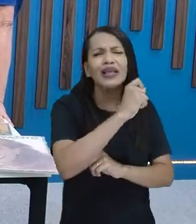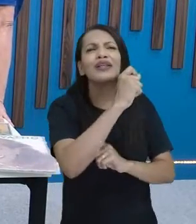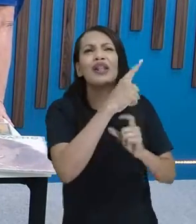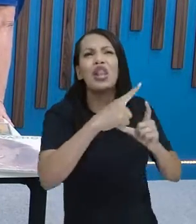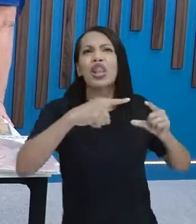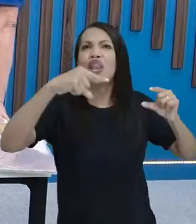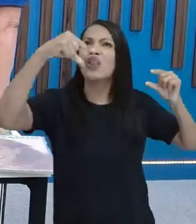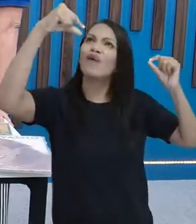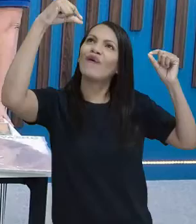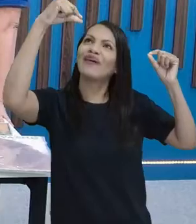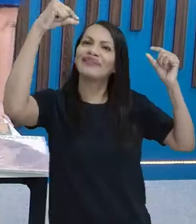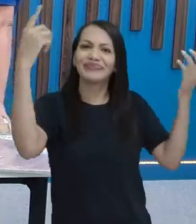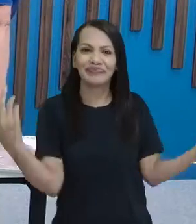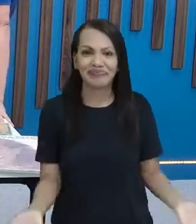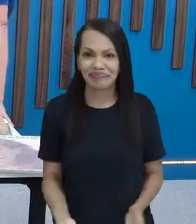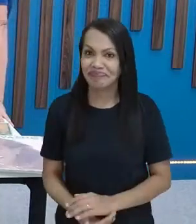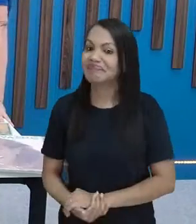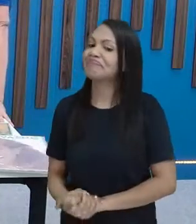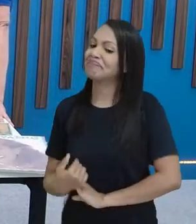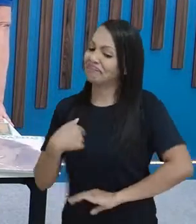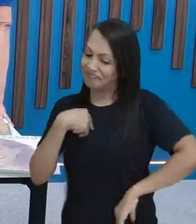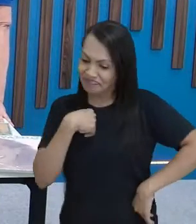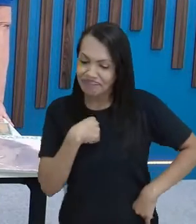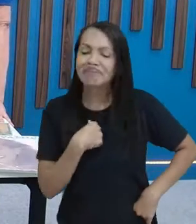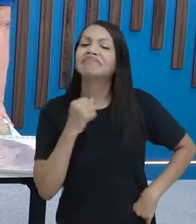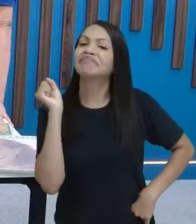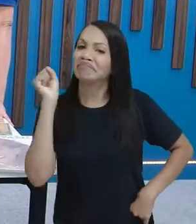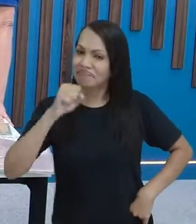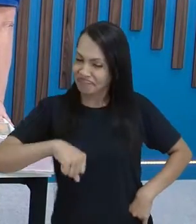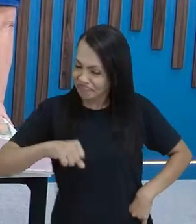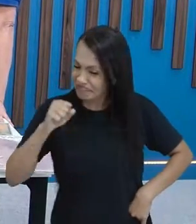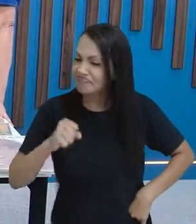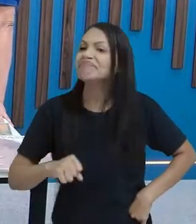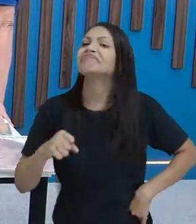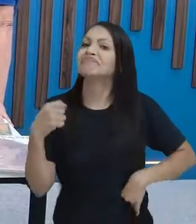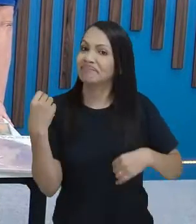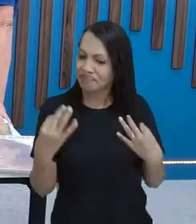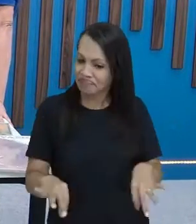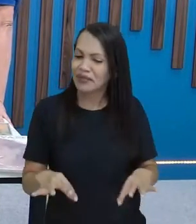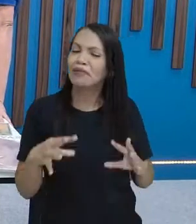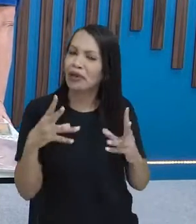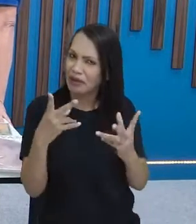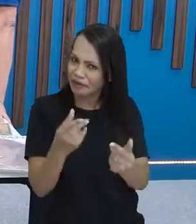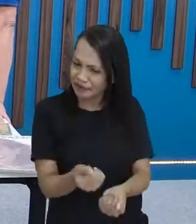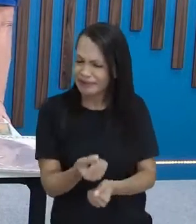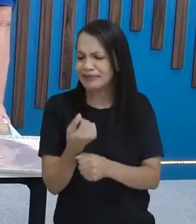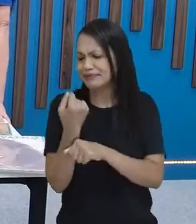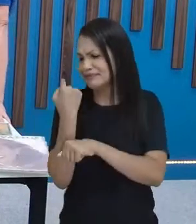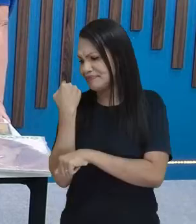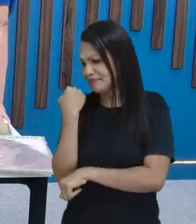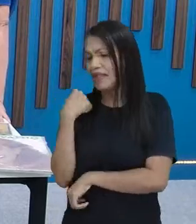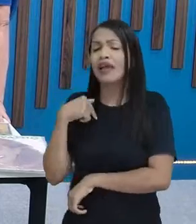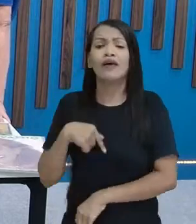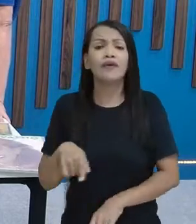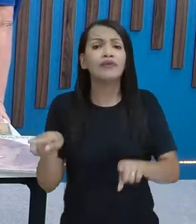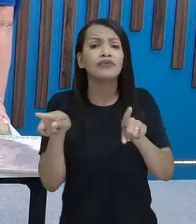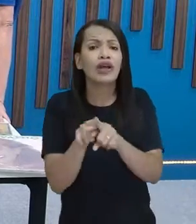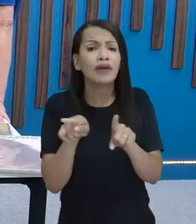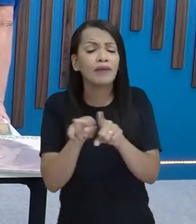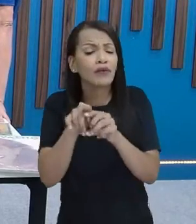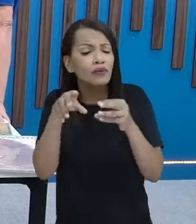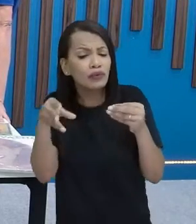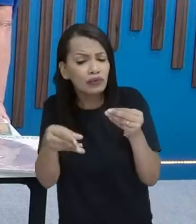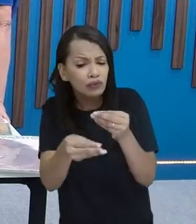aí? Olhe, esse aí dá É para do categorizar fundo do em baú. vários. Mas eu até colocaria esse